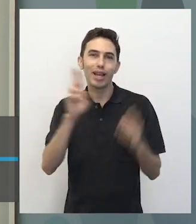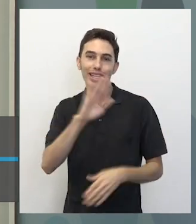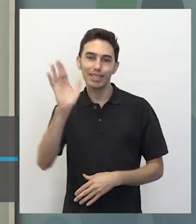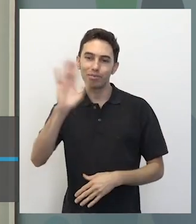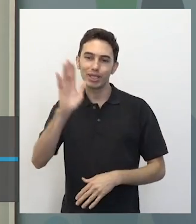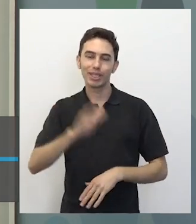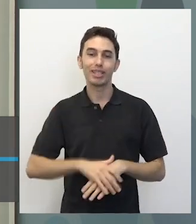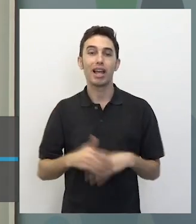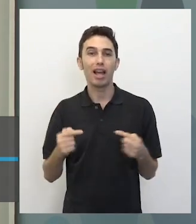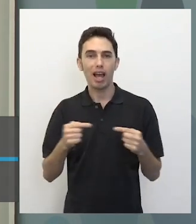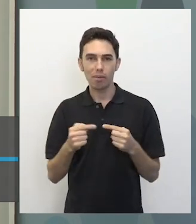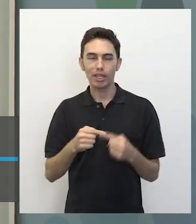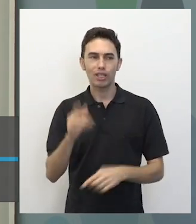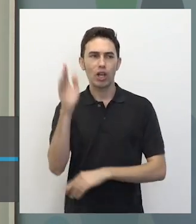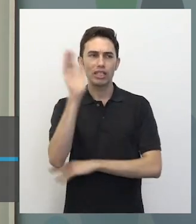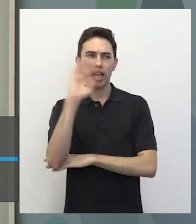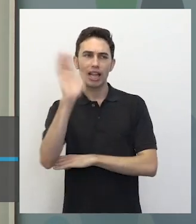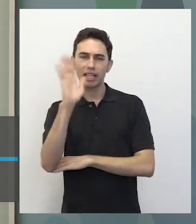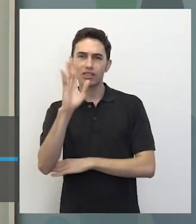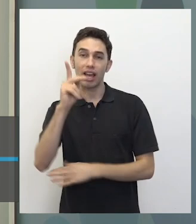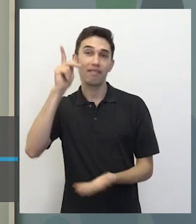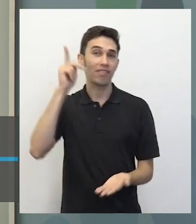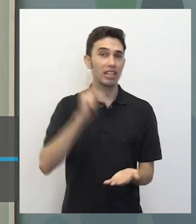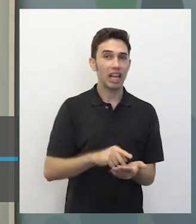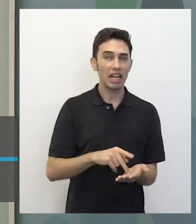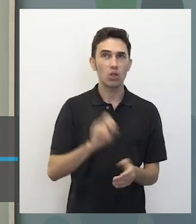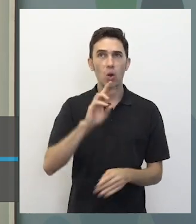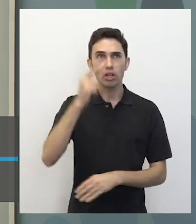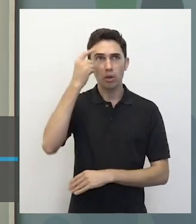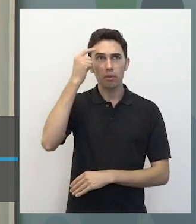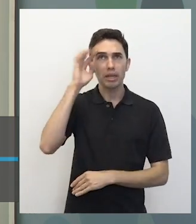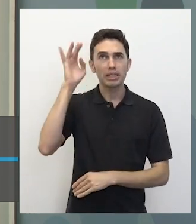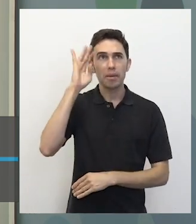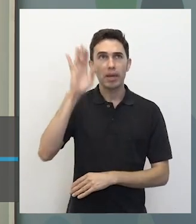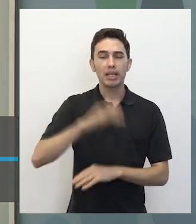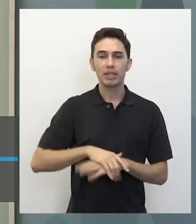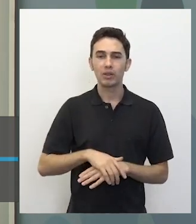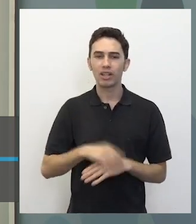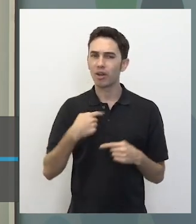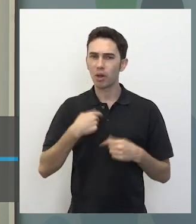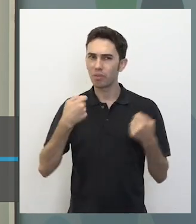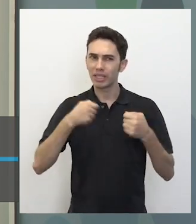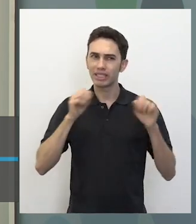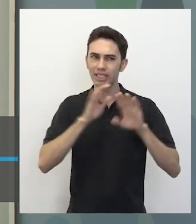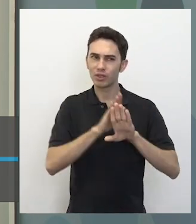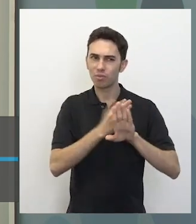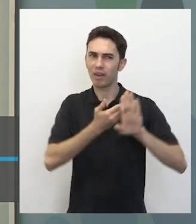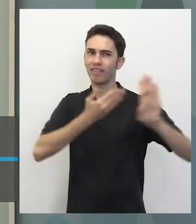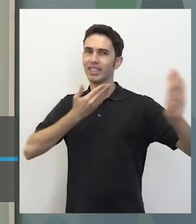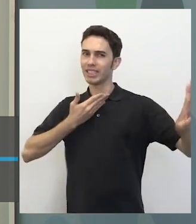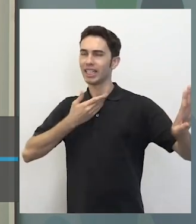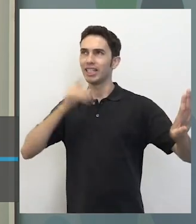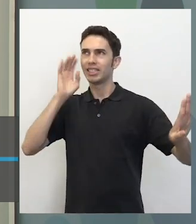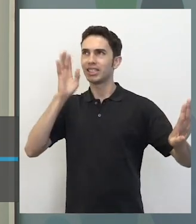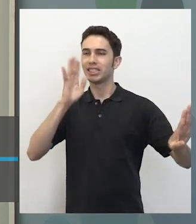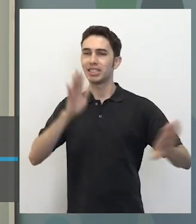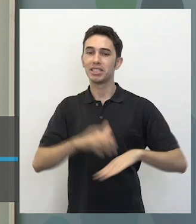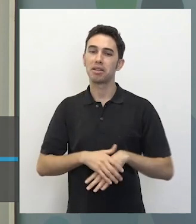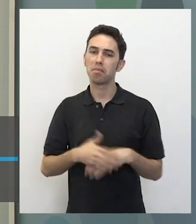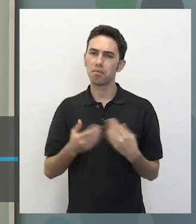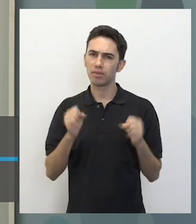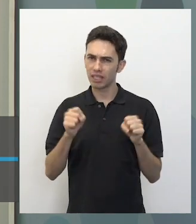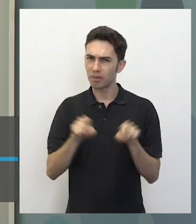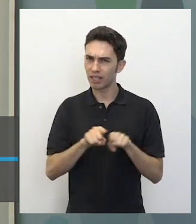um adeus. Será que literalmente? Será que no pensamento dele, fala, não, eu preciso me desconectar disso, que é o que dá a entender também. Você tem